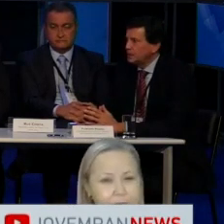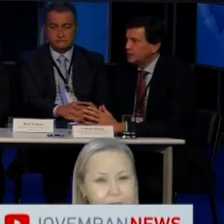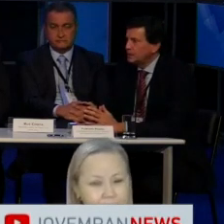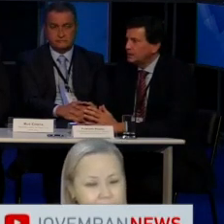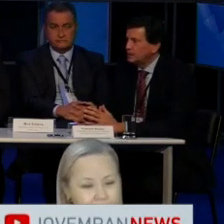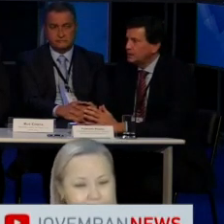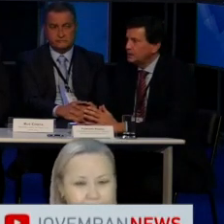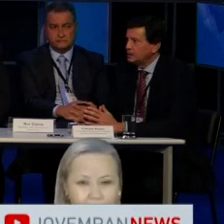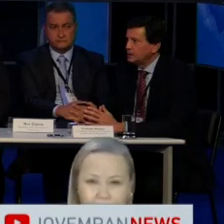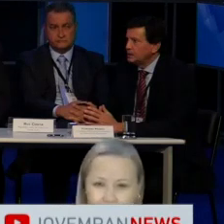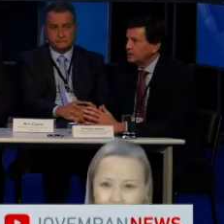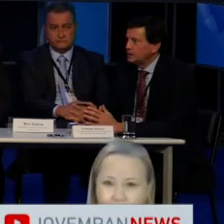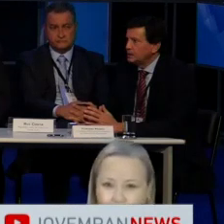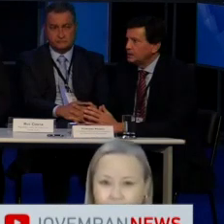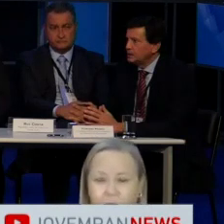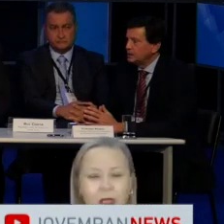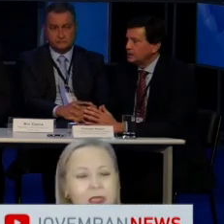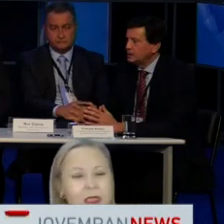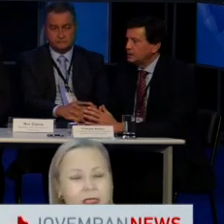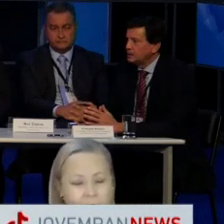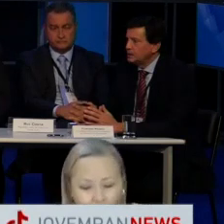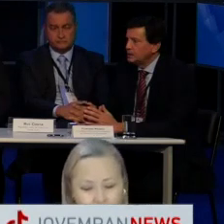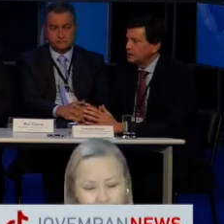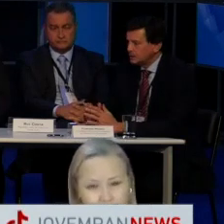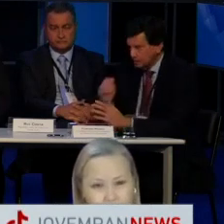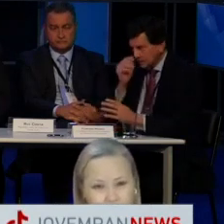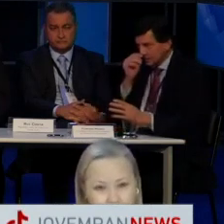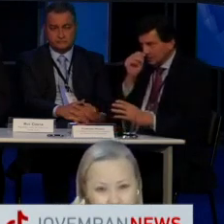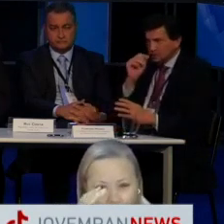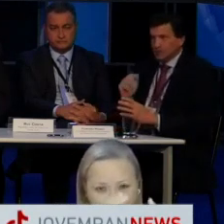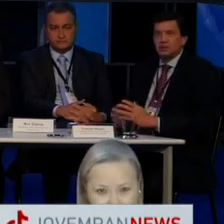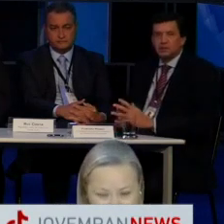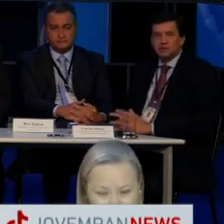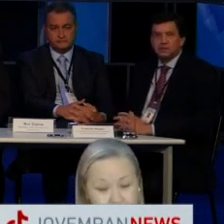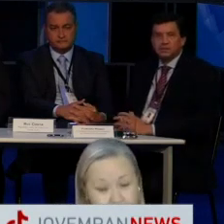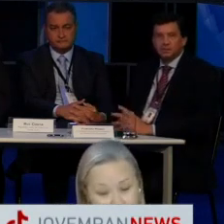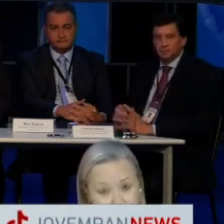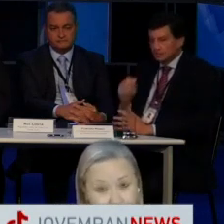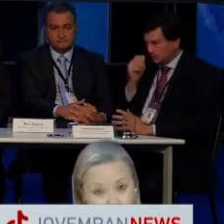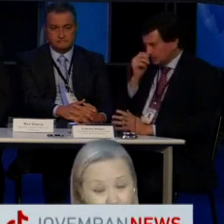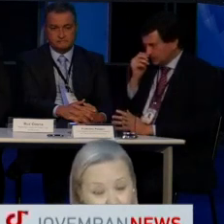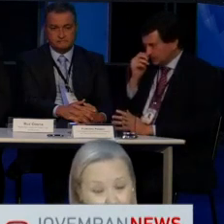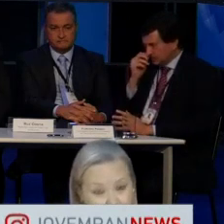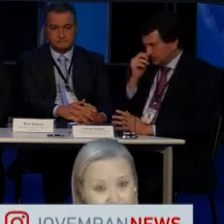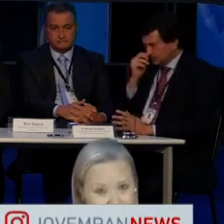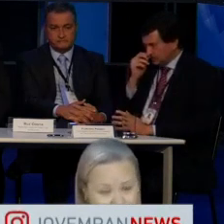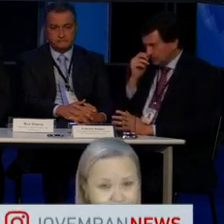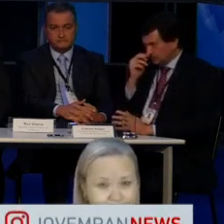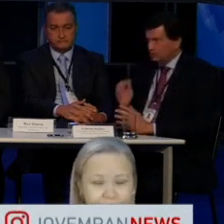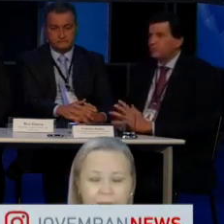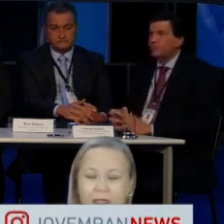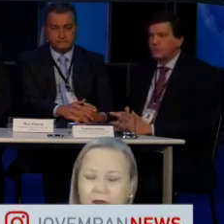ser tratado com políticas públicas decentes, porque é para isso que serve o Estado. E é por isso que nós fizemos essa caminhada. Então, foi muito, muito